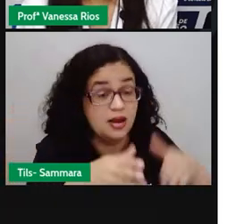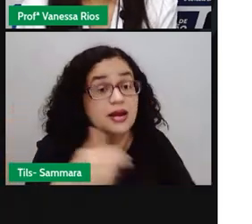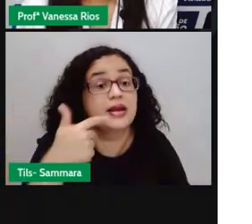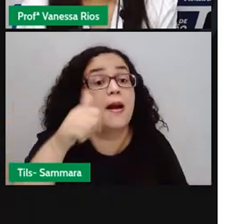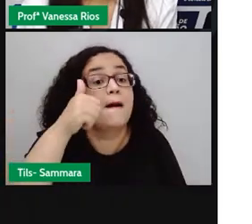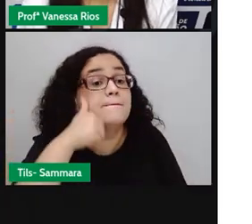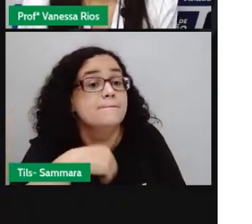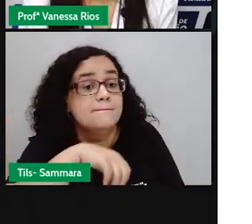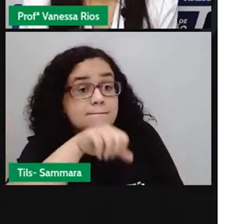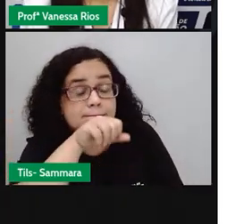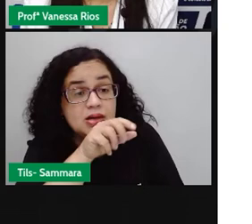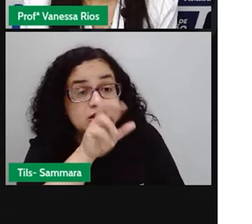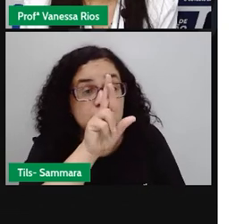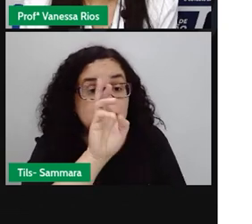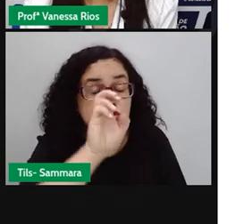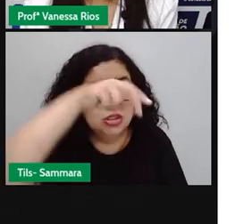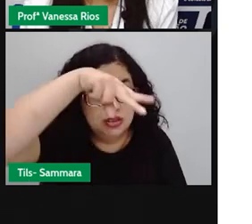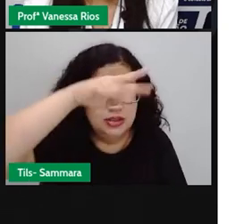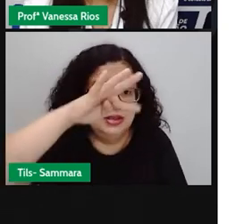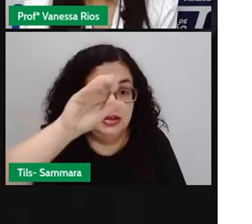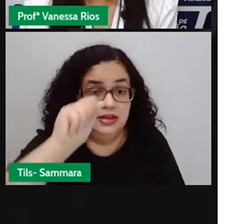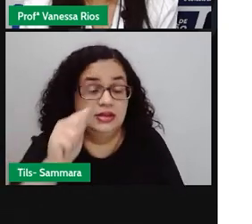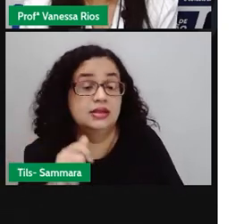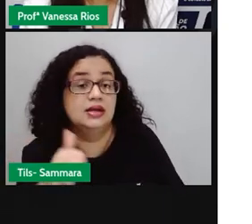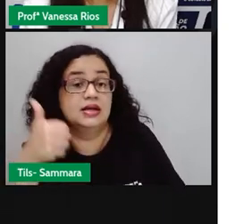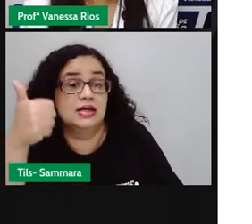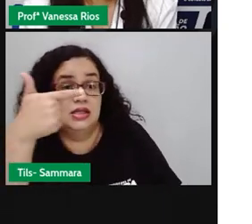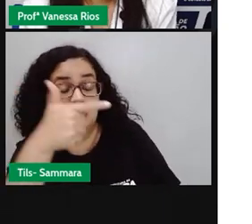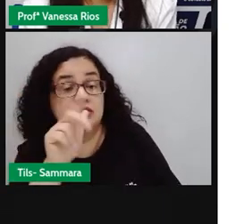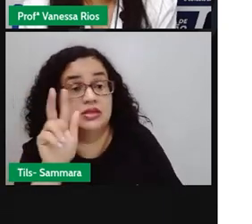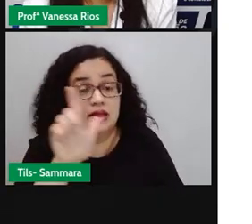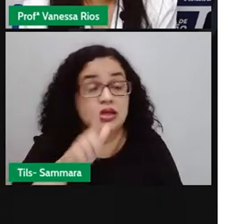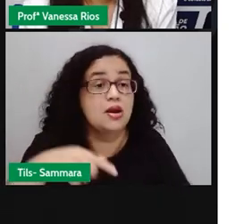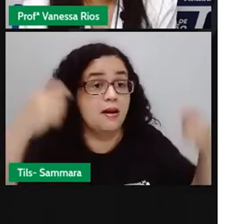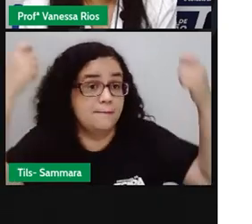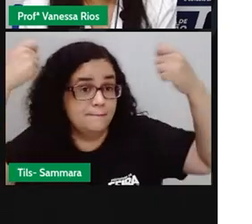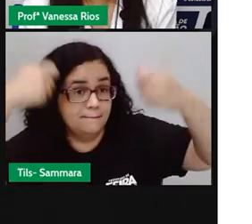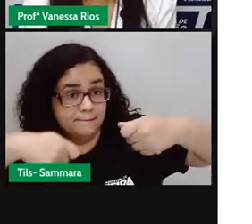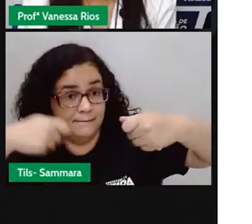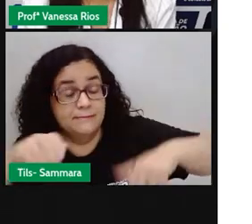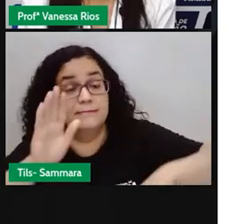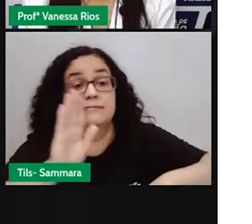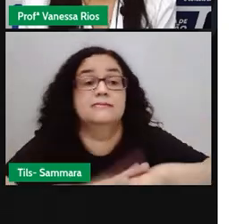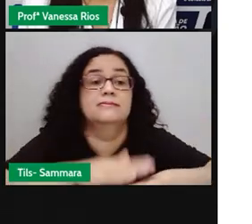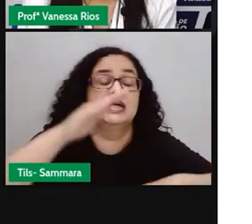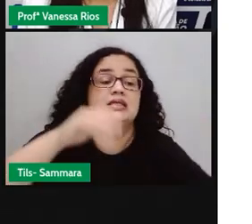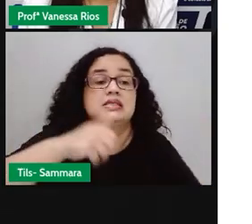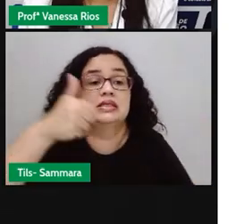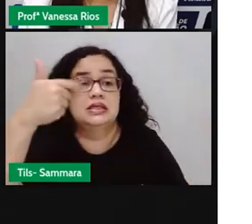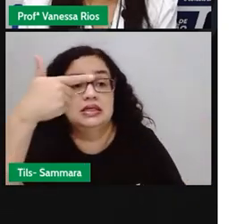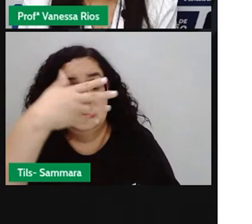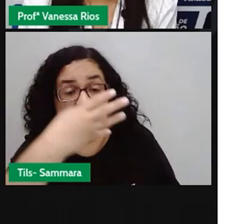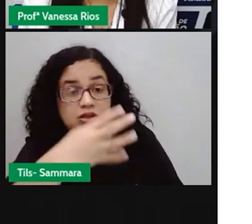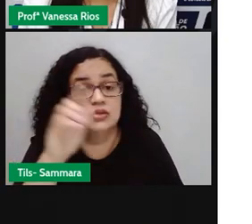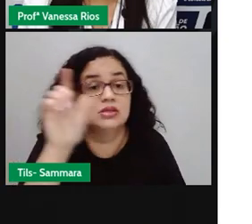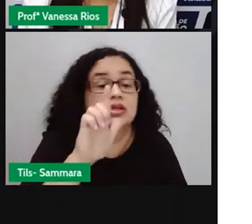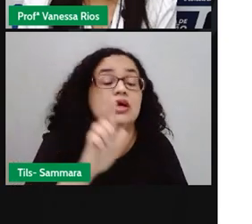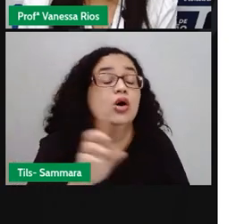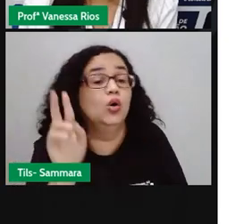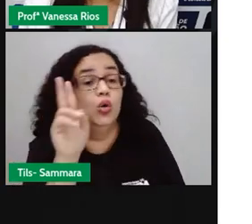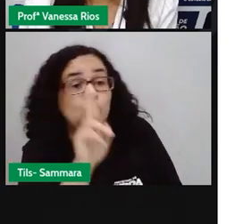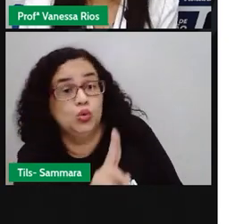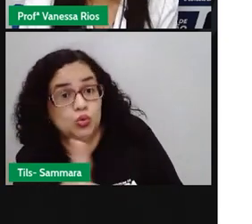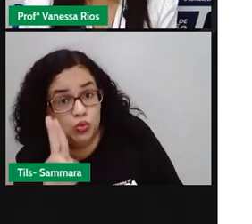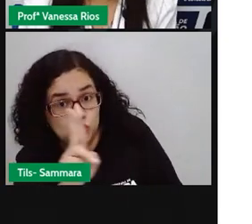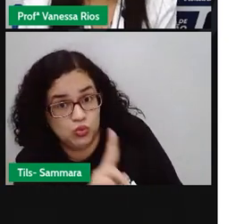de Renata encheu o aquário com 14 litros e que agora a Renata precisa colocar mais 14 litros,